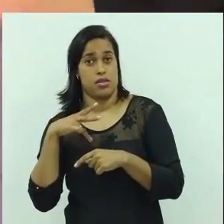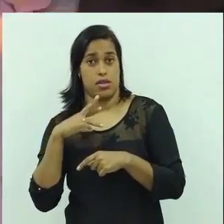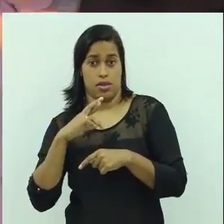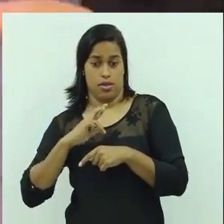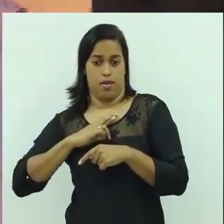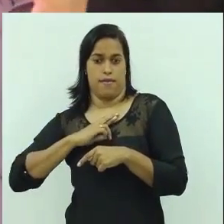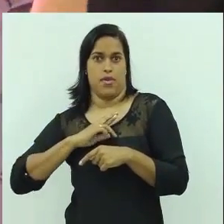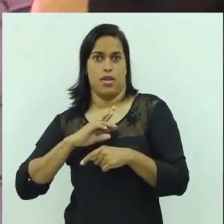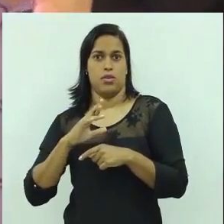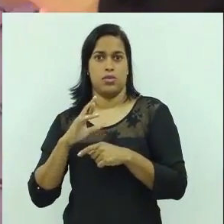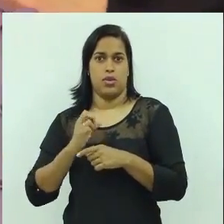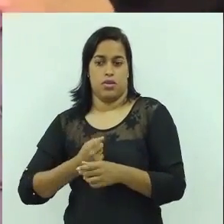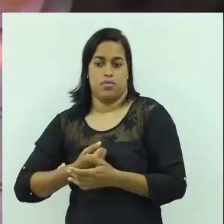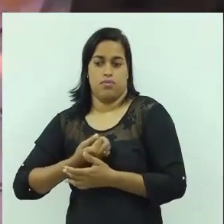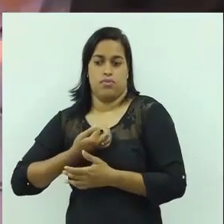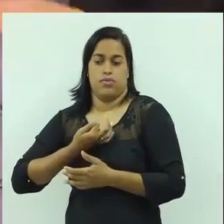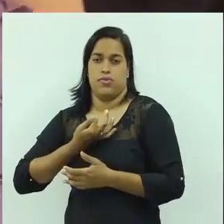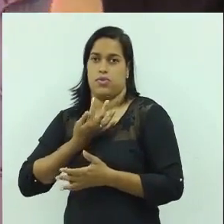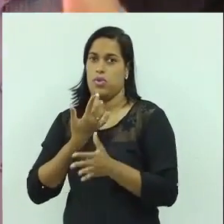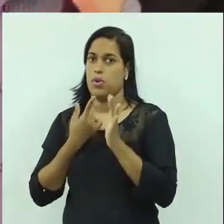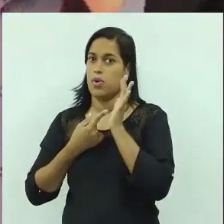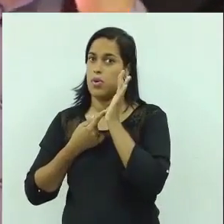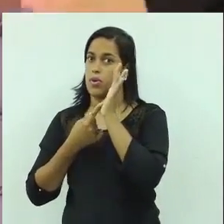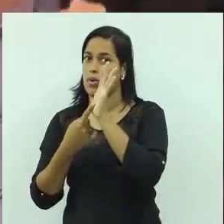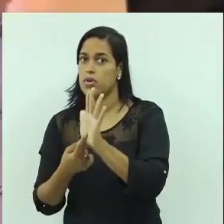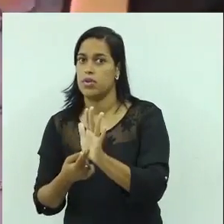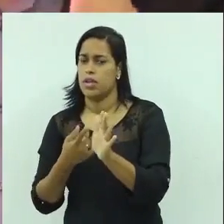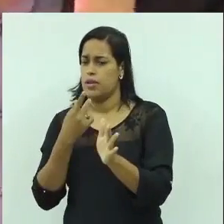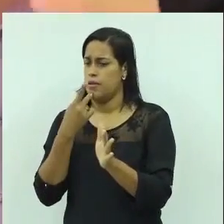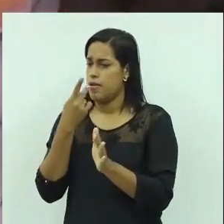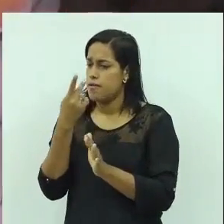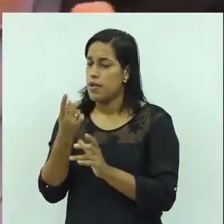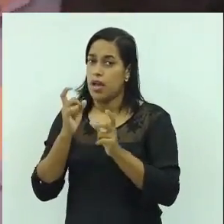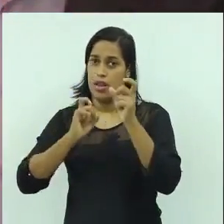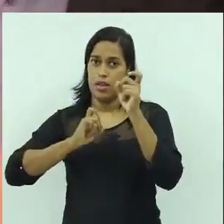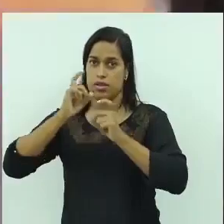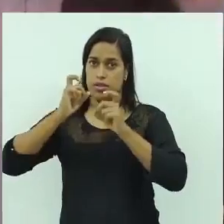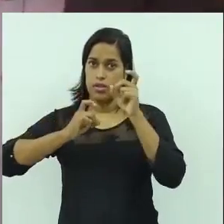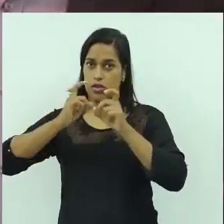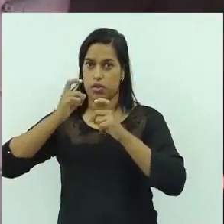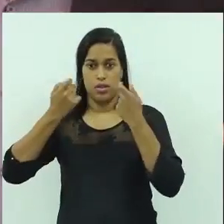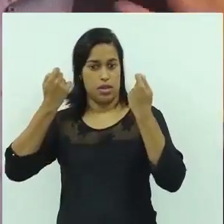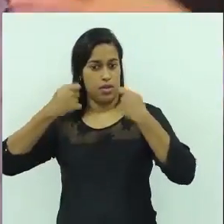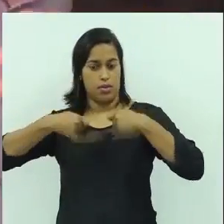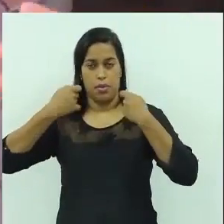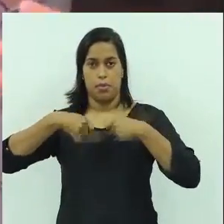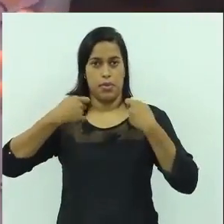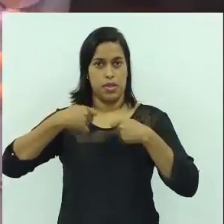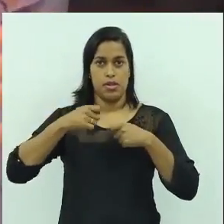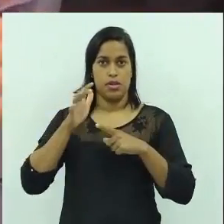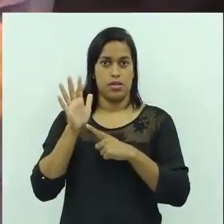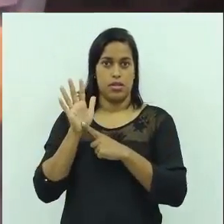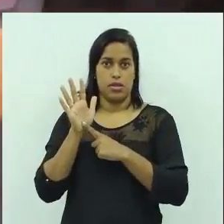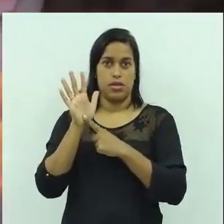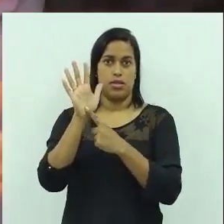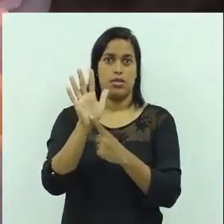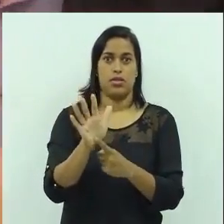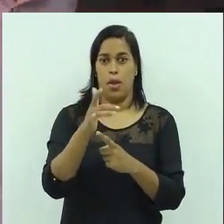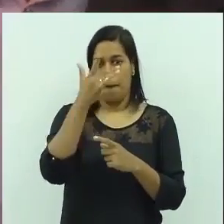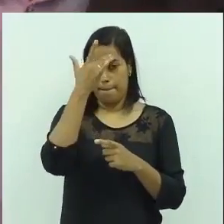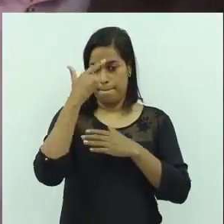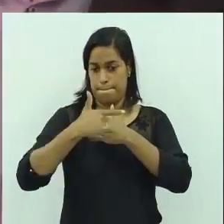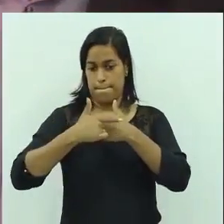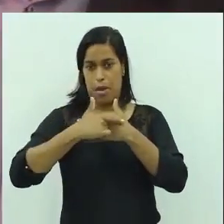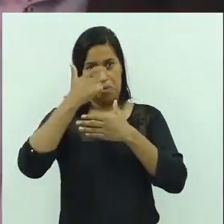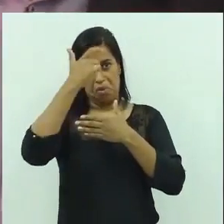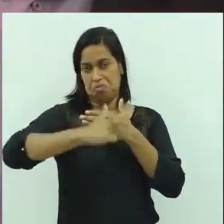ele flui da forma dele, ele fala, se expressa, sem uma necessidade de não fazer um papel